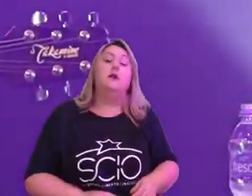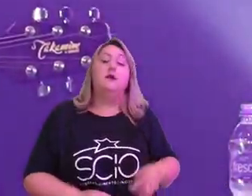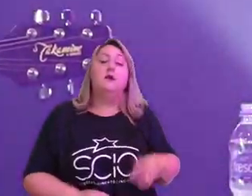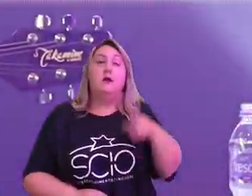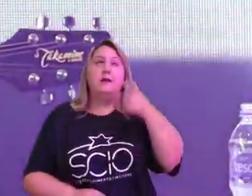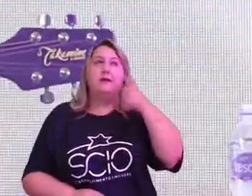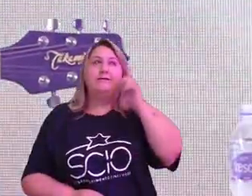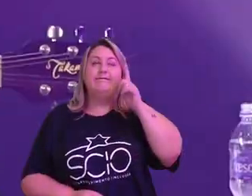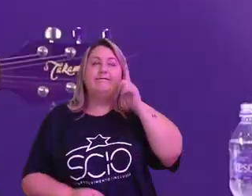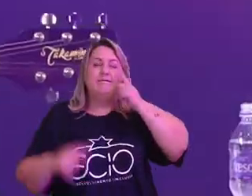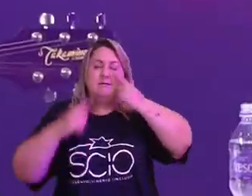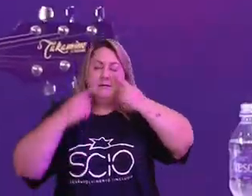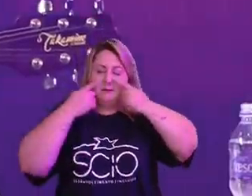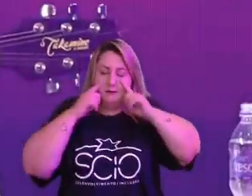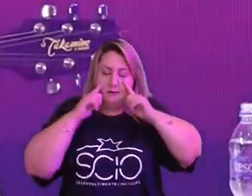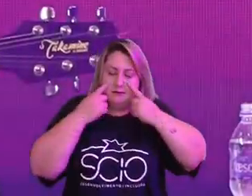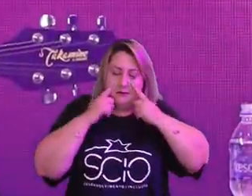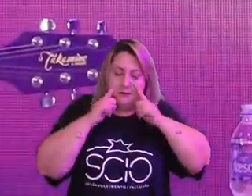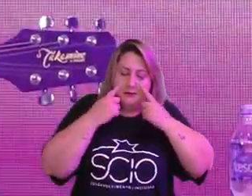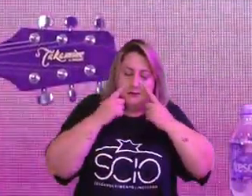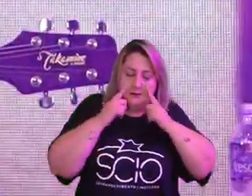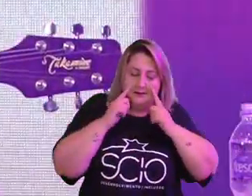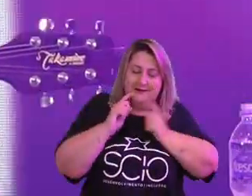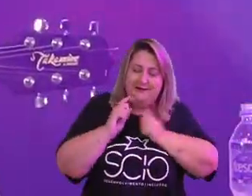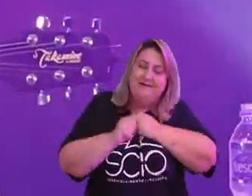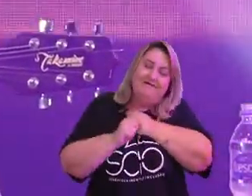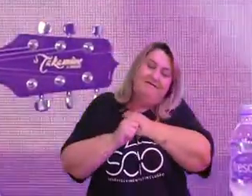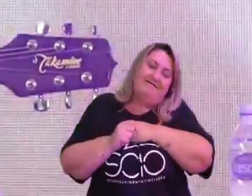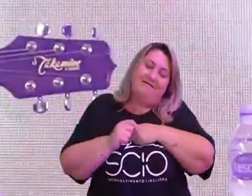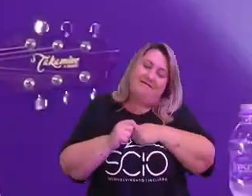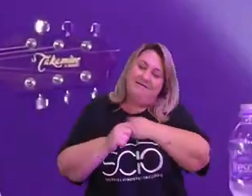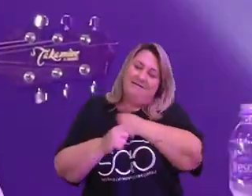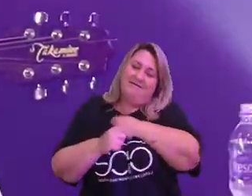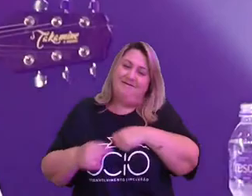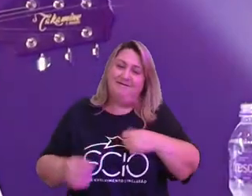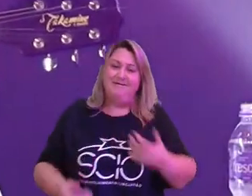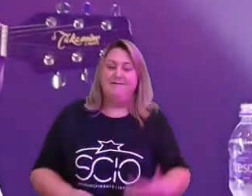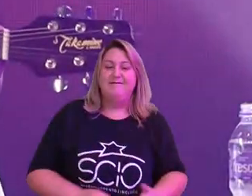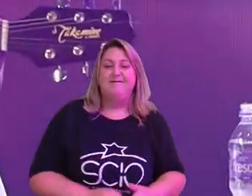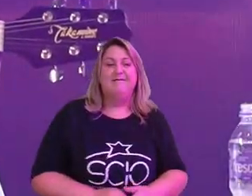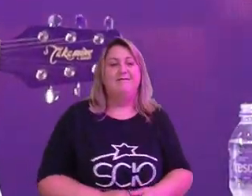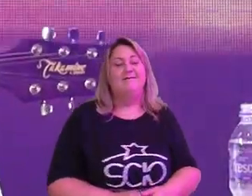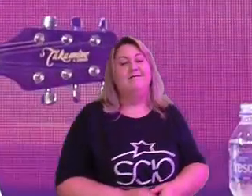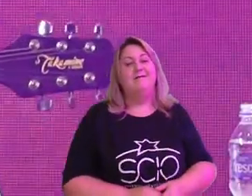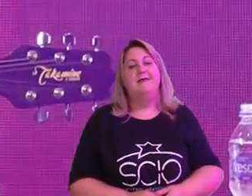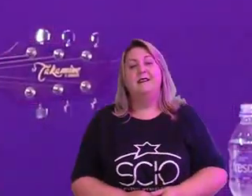Ainda ontem chorei de saudade,